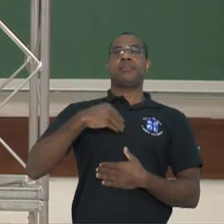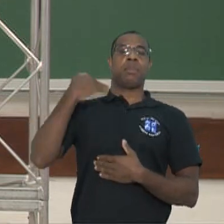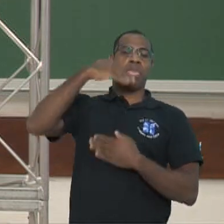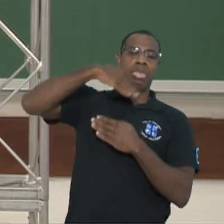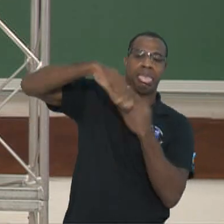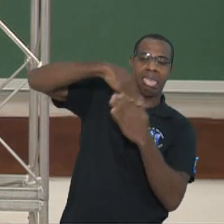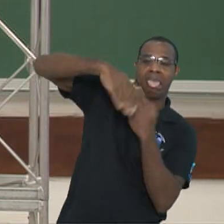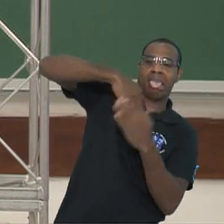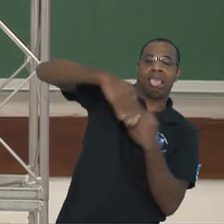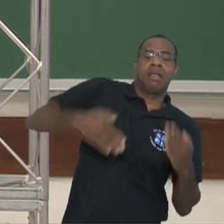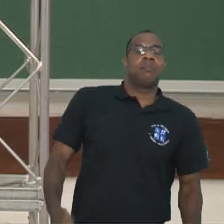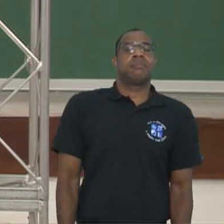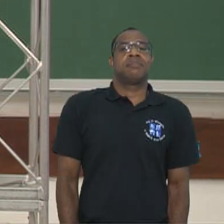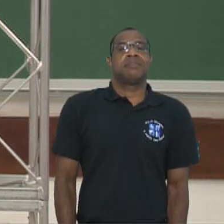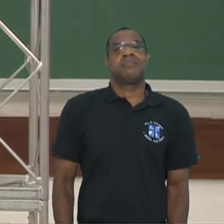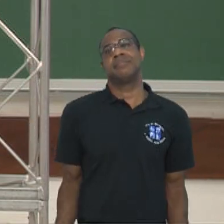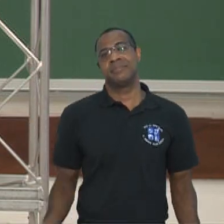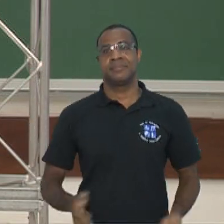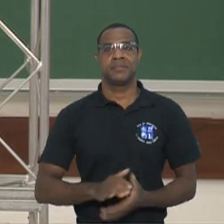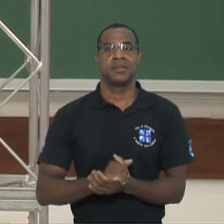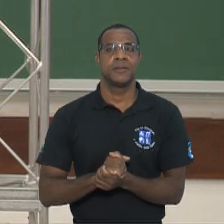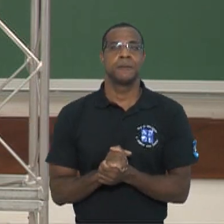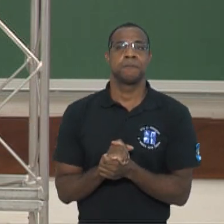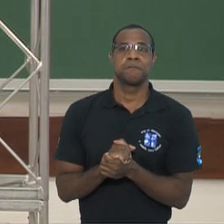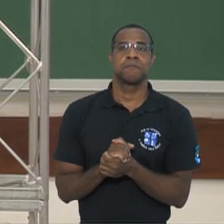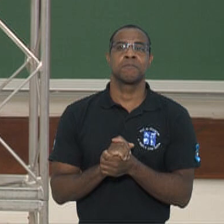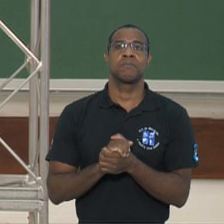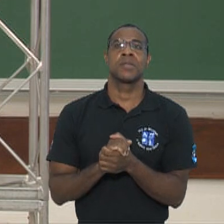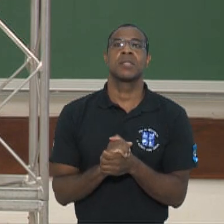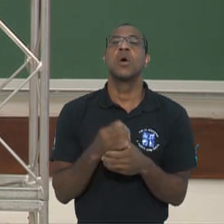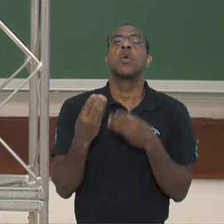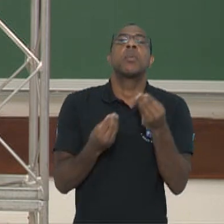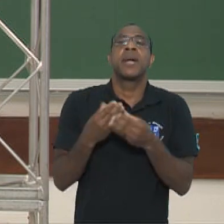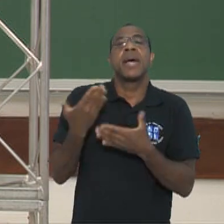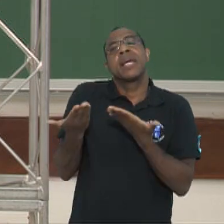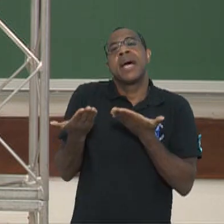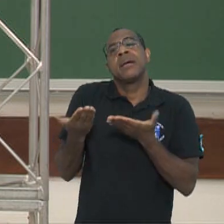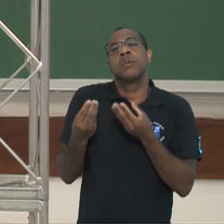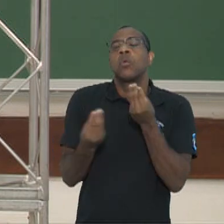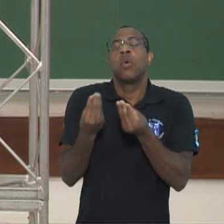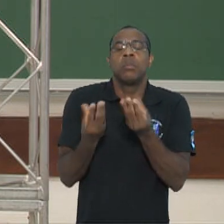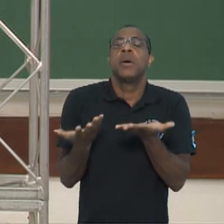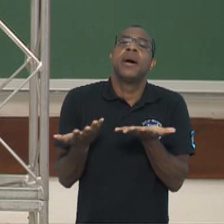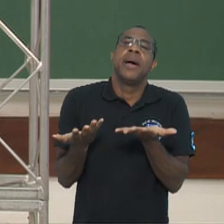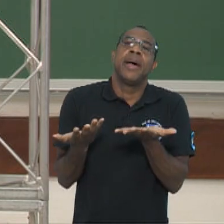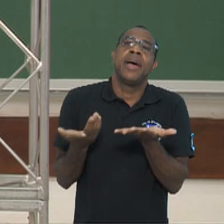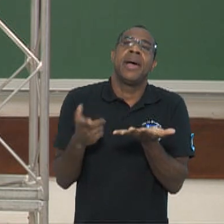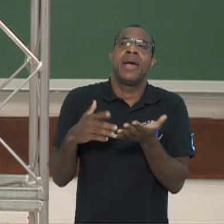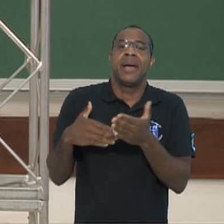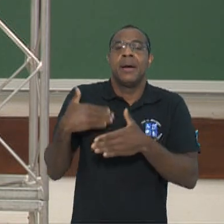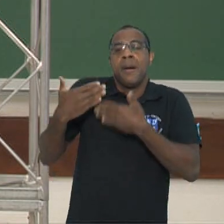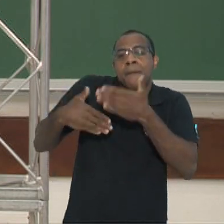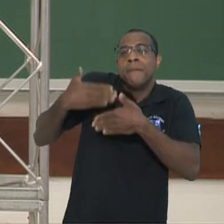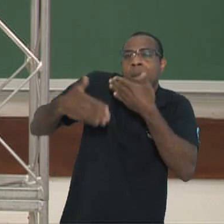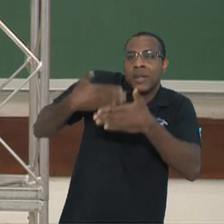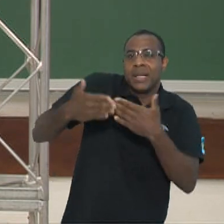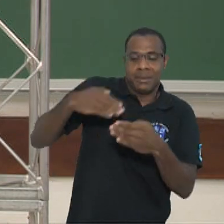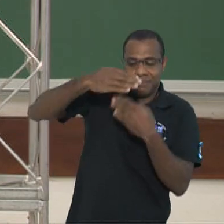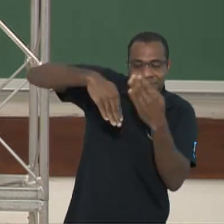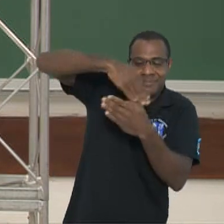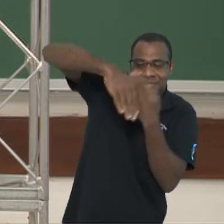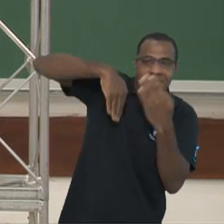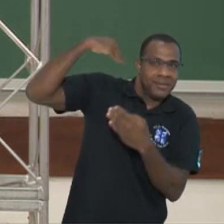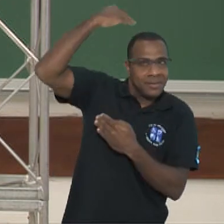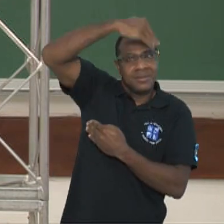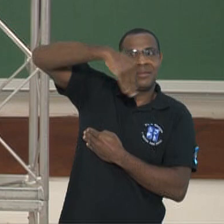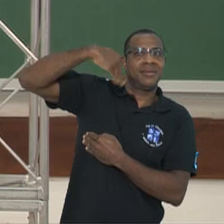Segundo problema. Então, como que era o processo de mumificação? o mumificador, com a pessoa,